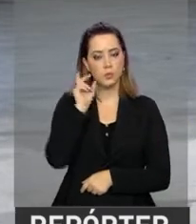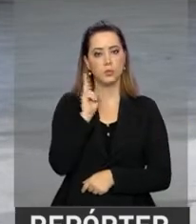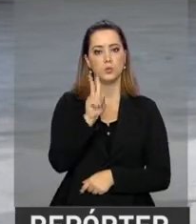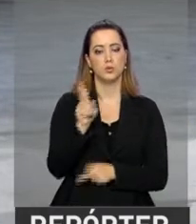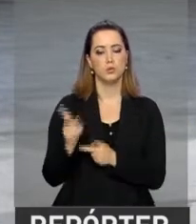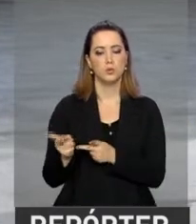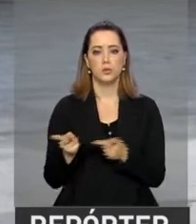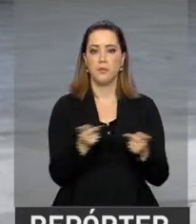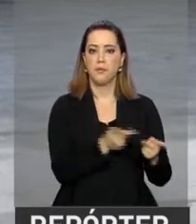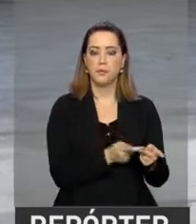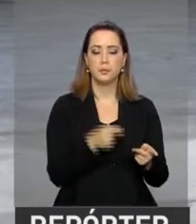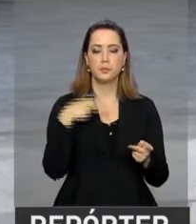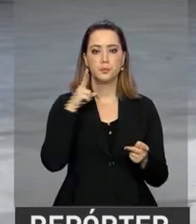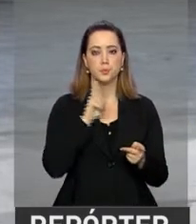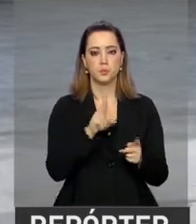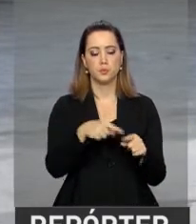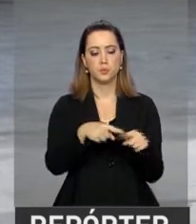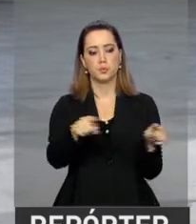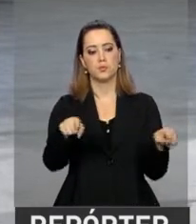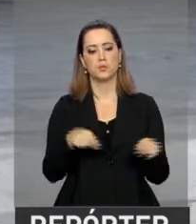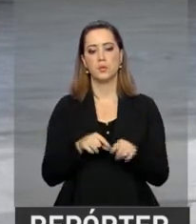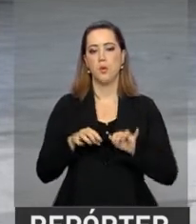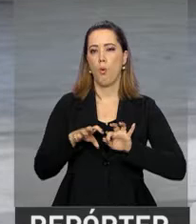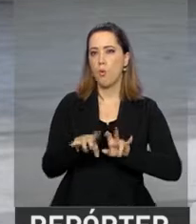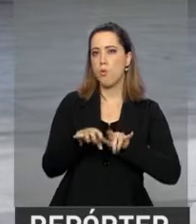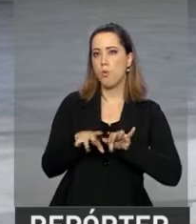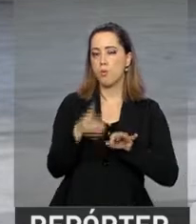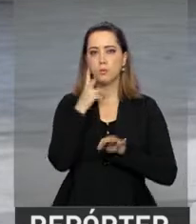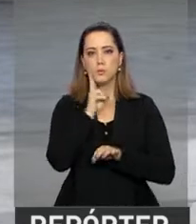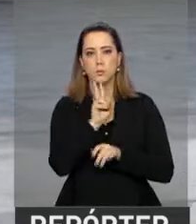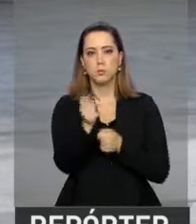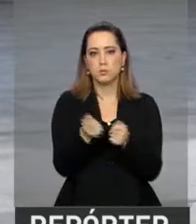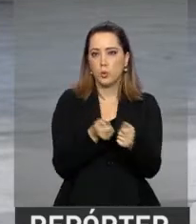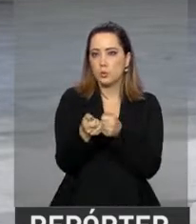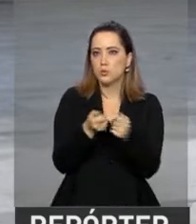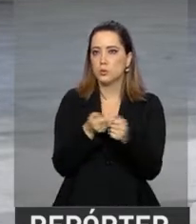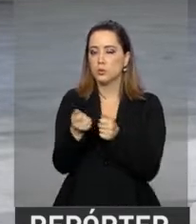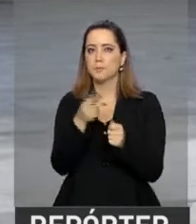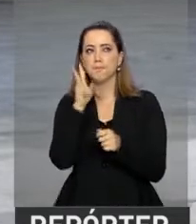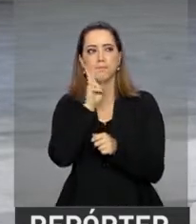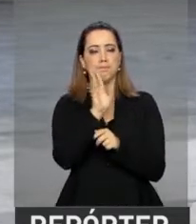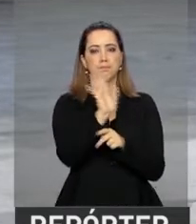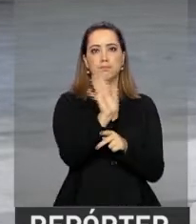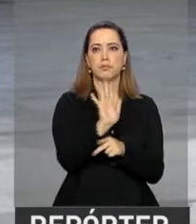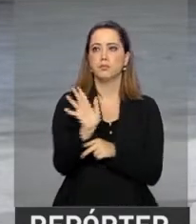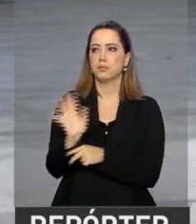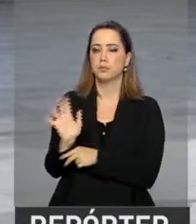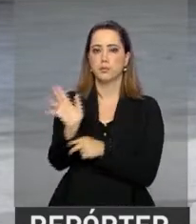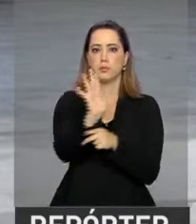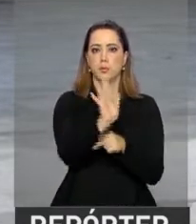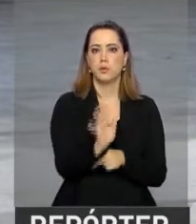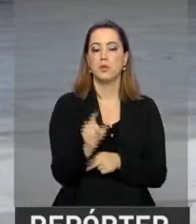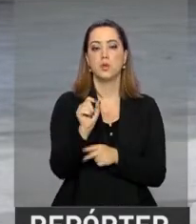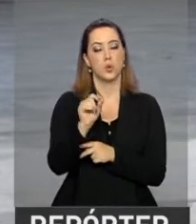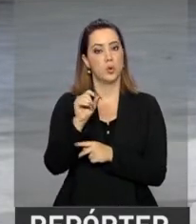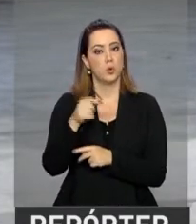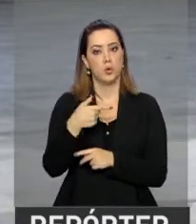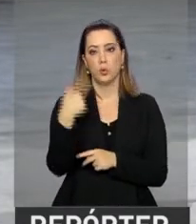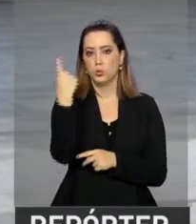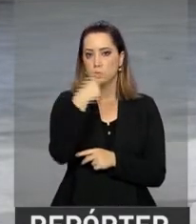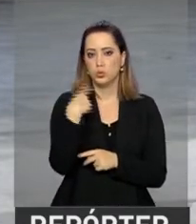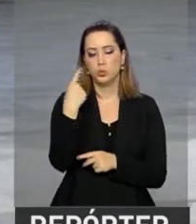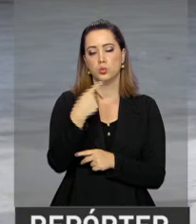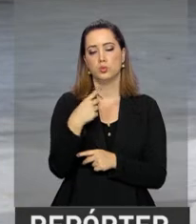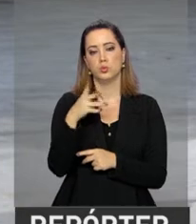de comando móvel e a sala de controle, que vai monitorar com câmeras vias da cidade 24 horas por dia.